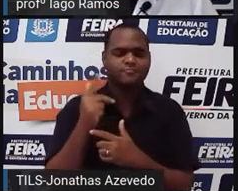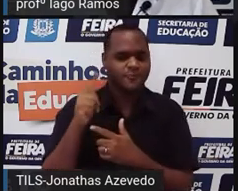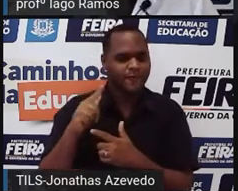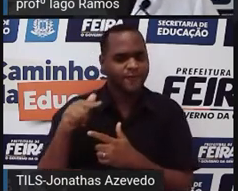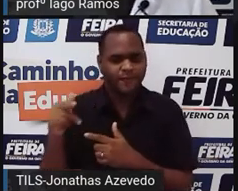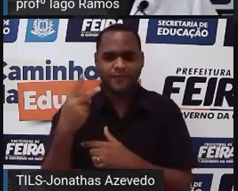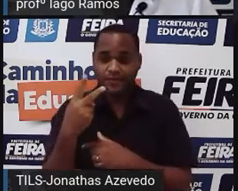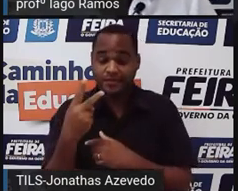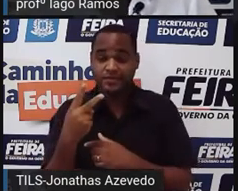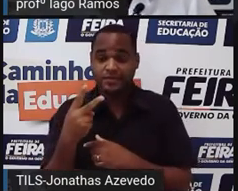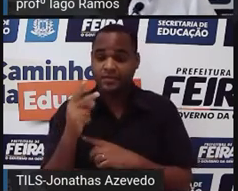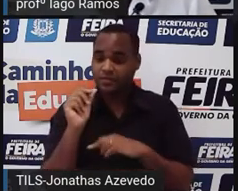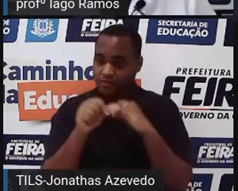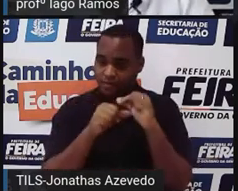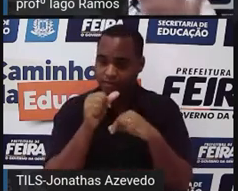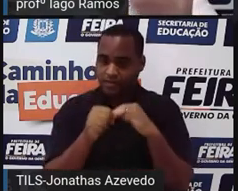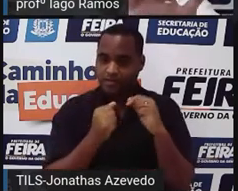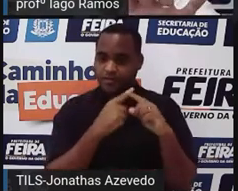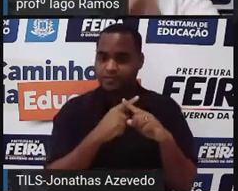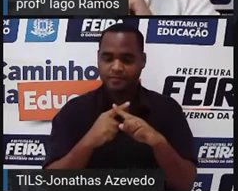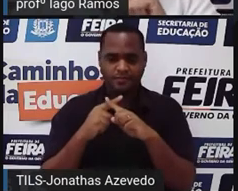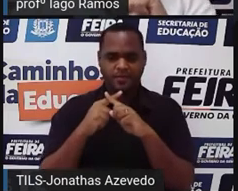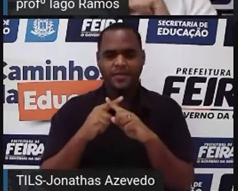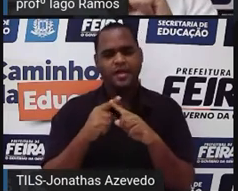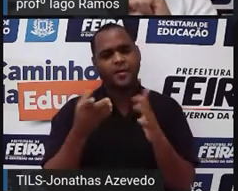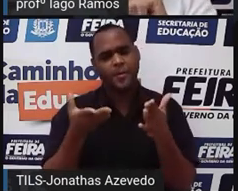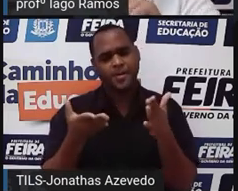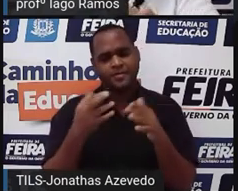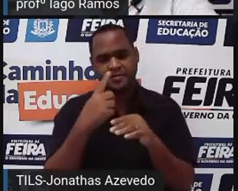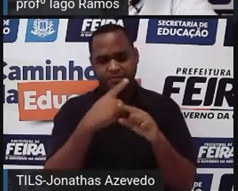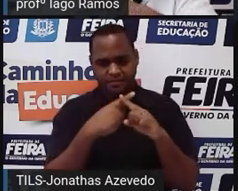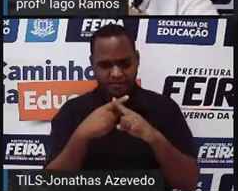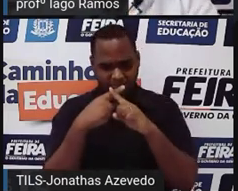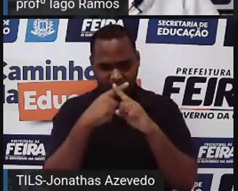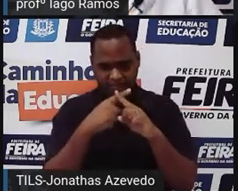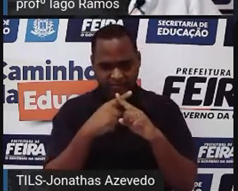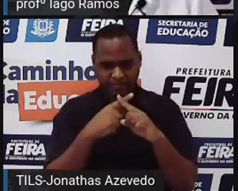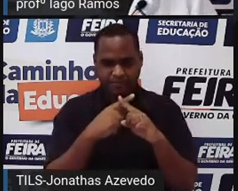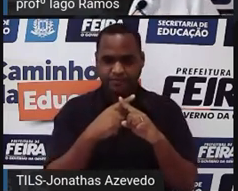vezes e fazer uma multiplicação. Mas a gente não vai fazer multiplicação.